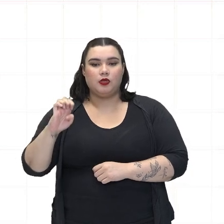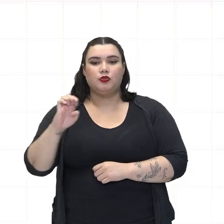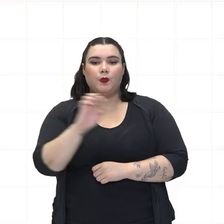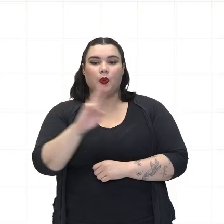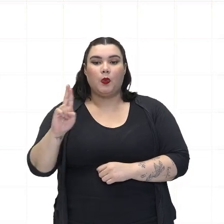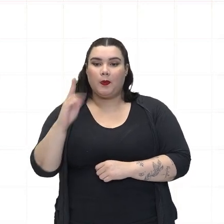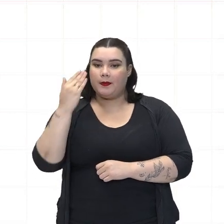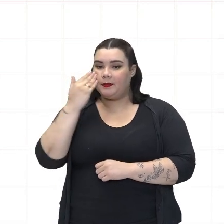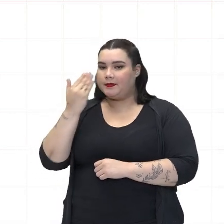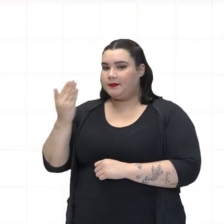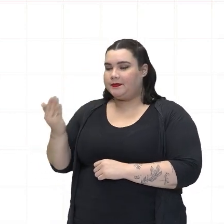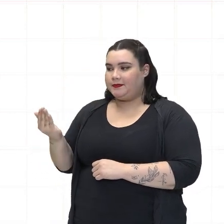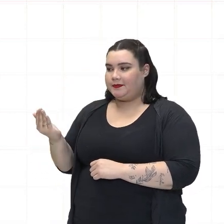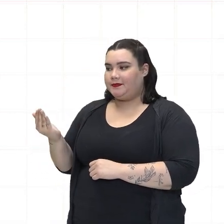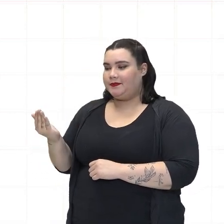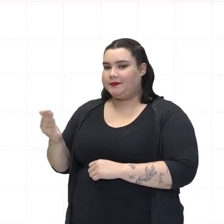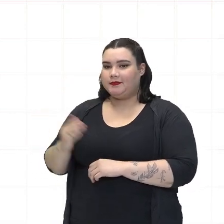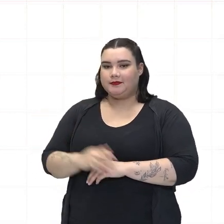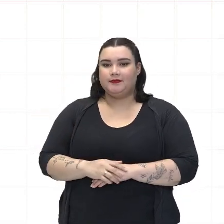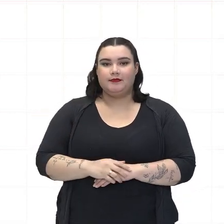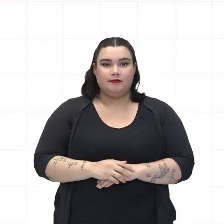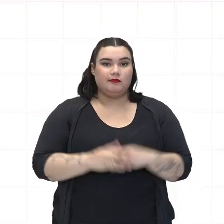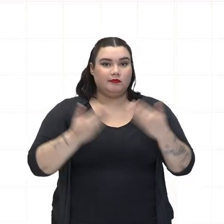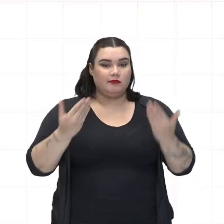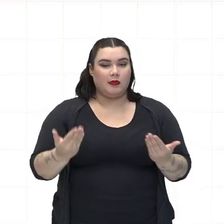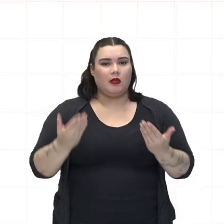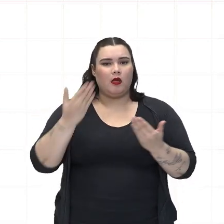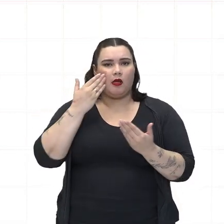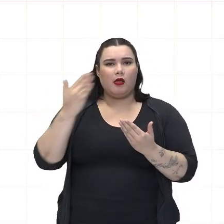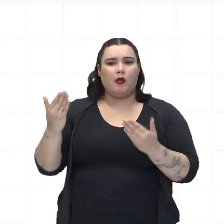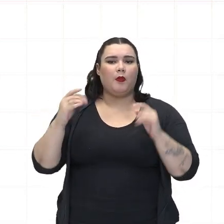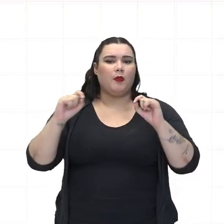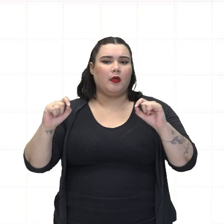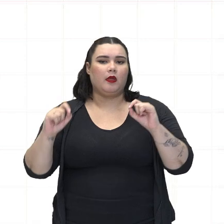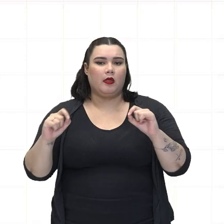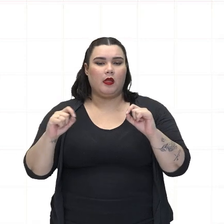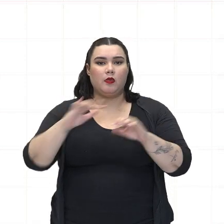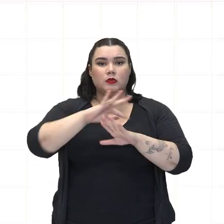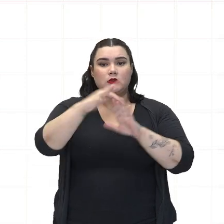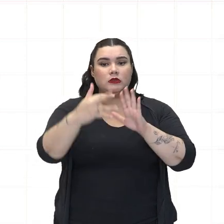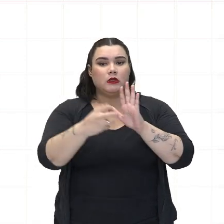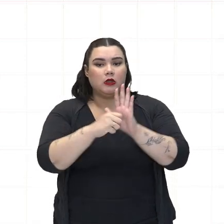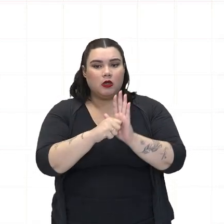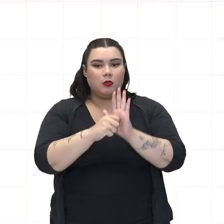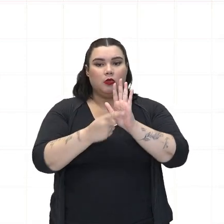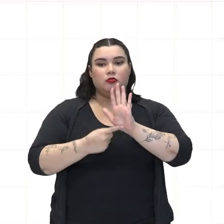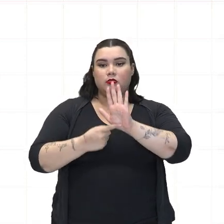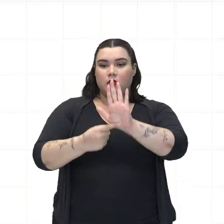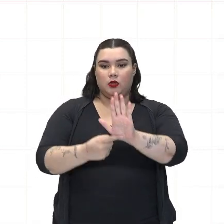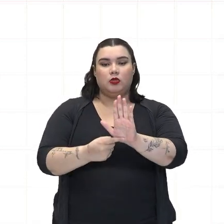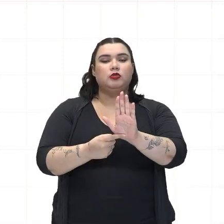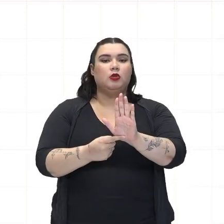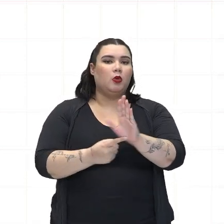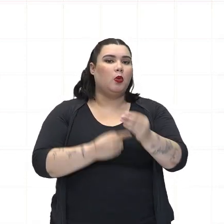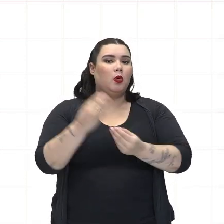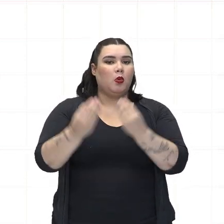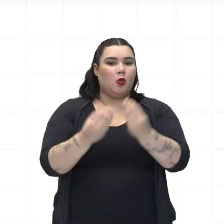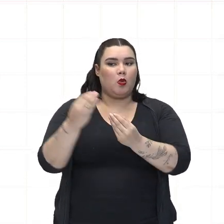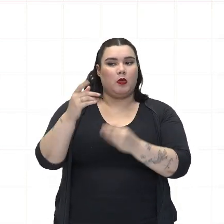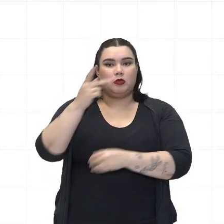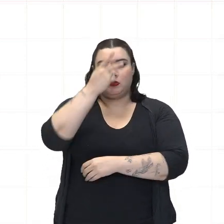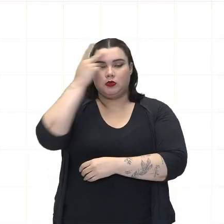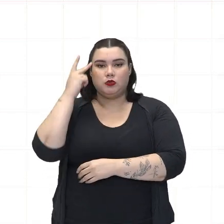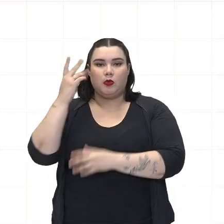José Dias. Trouxe ele para simbolizar a adesão da figura do negro,